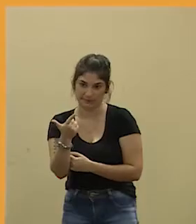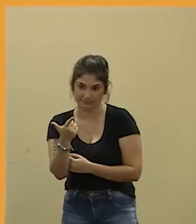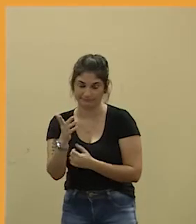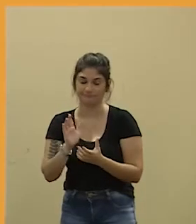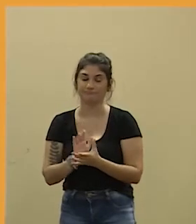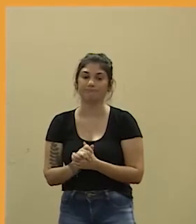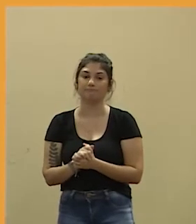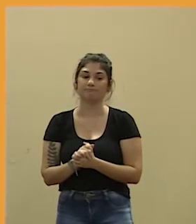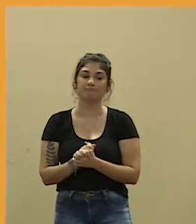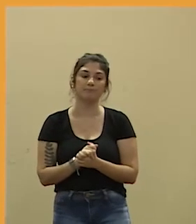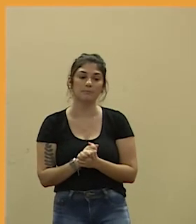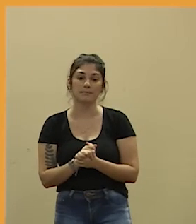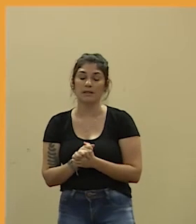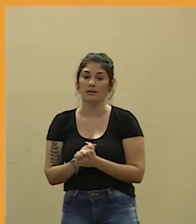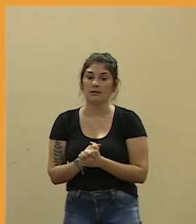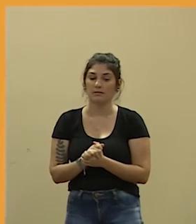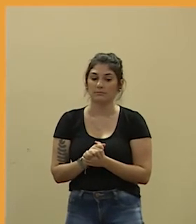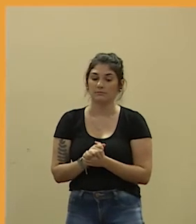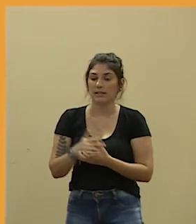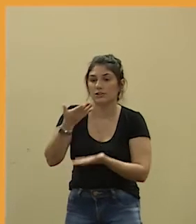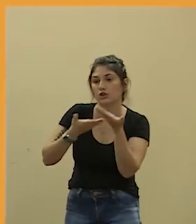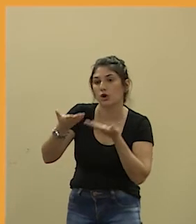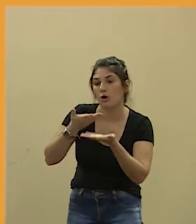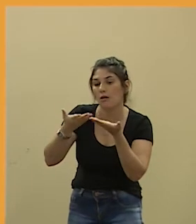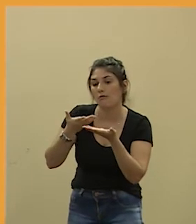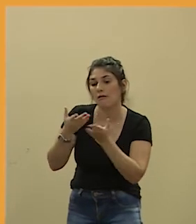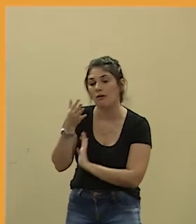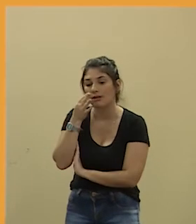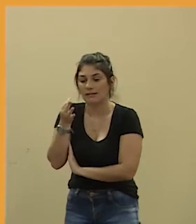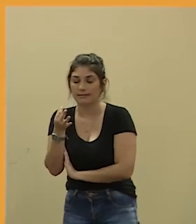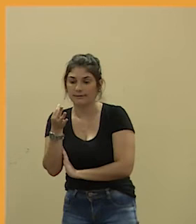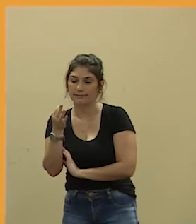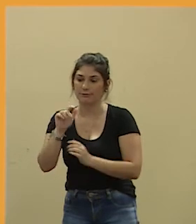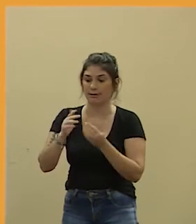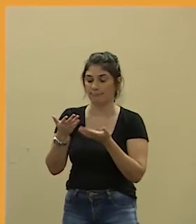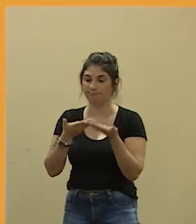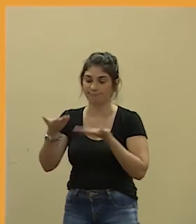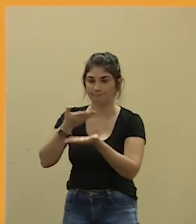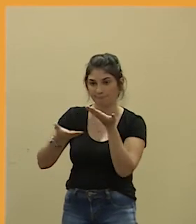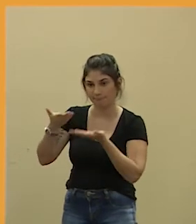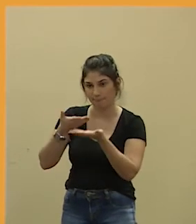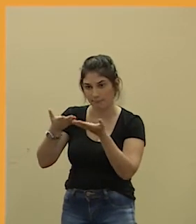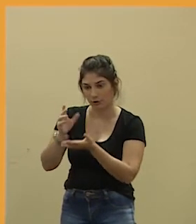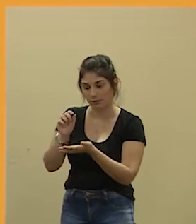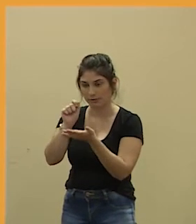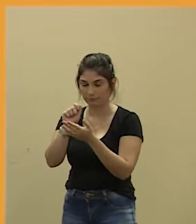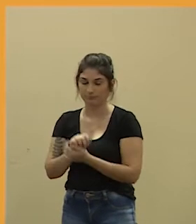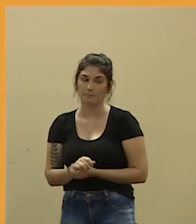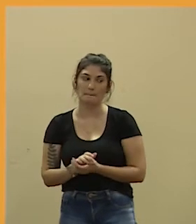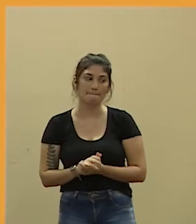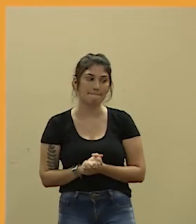enfim existem os vídeos como então um ponto interessante se cada um escolhe um para comentar e mostrar o mostrá-lo para a classe